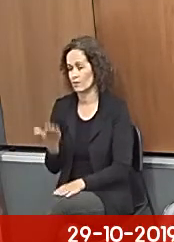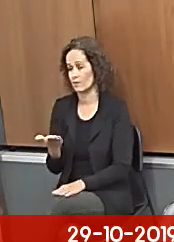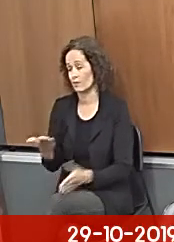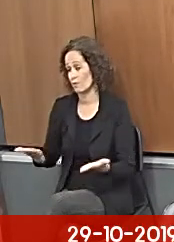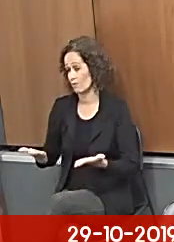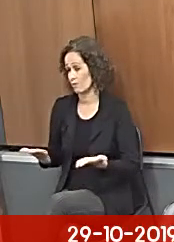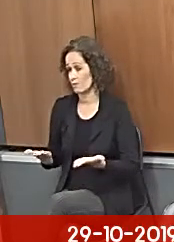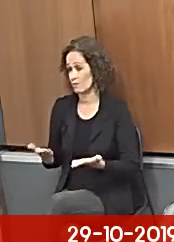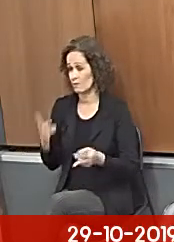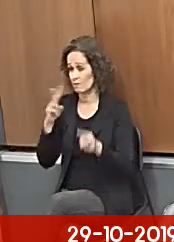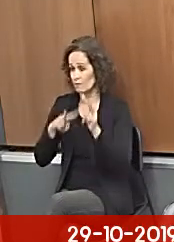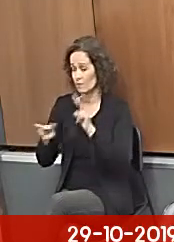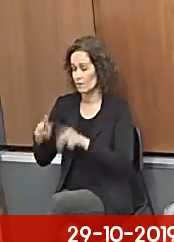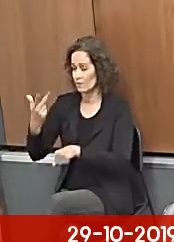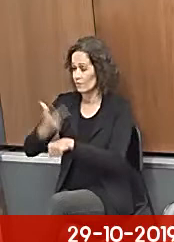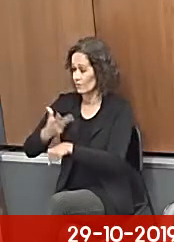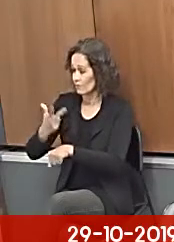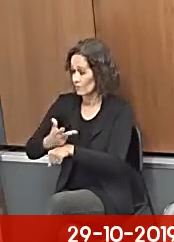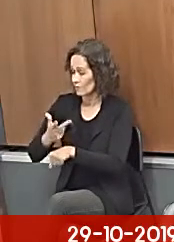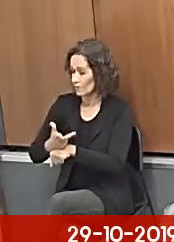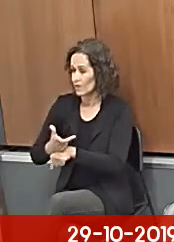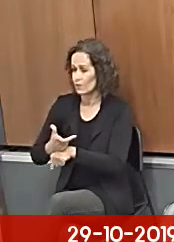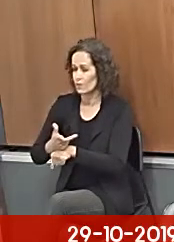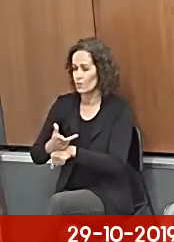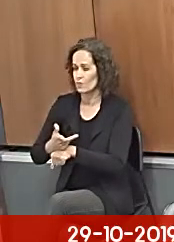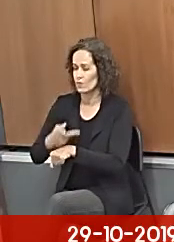hoje, isso aí é um vídeo da Inglaterra.